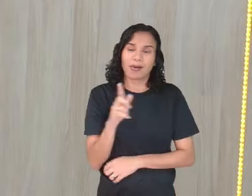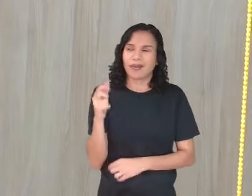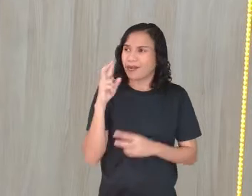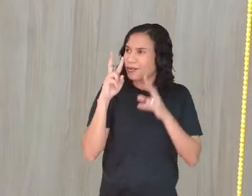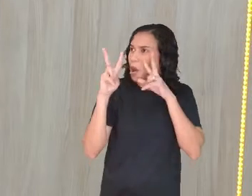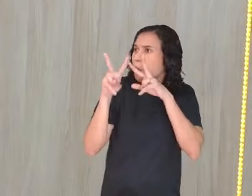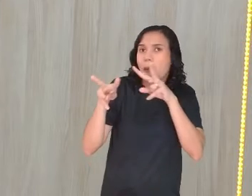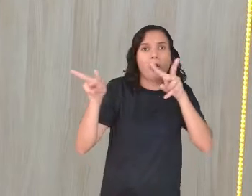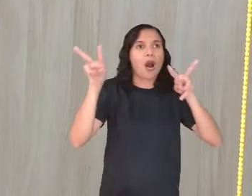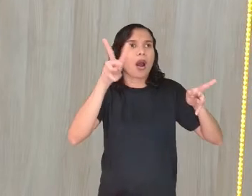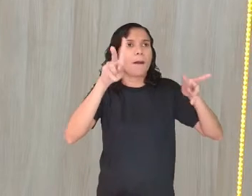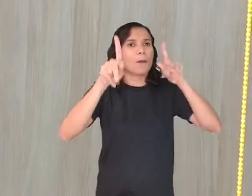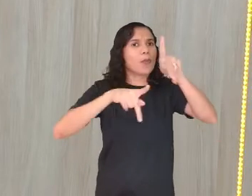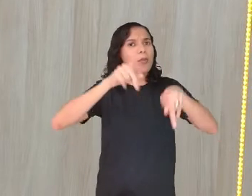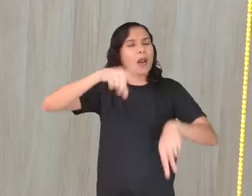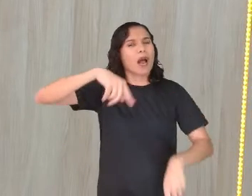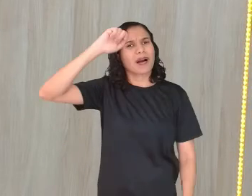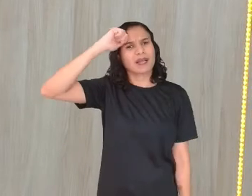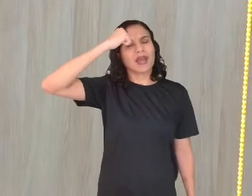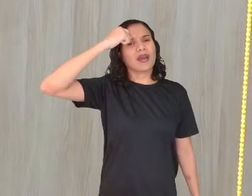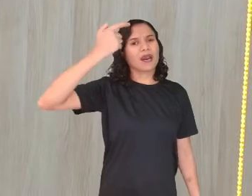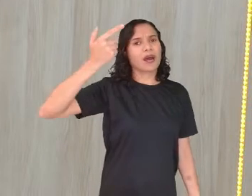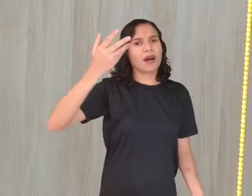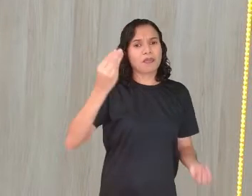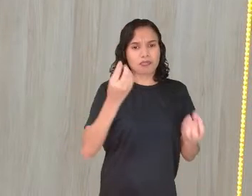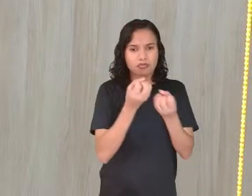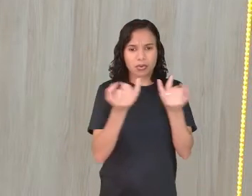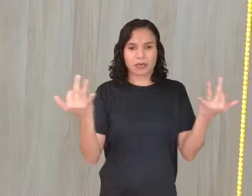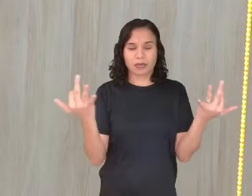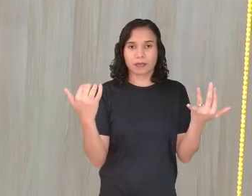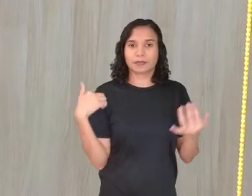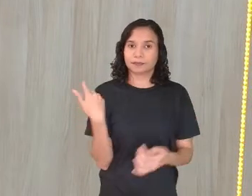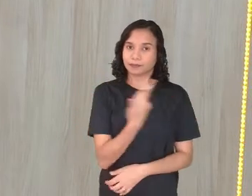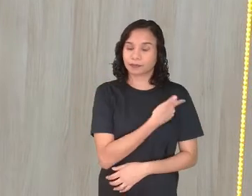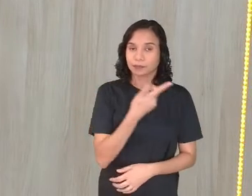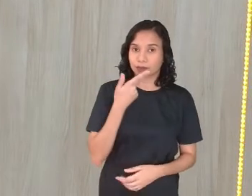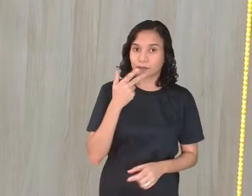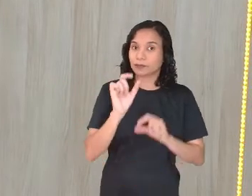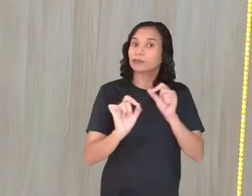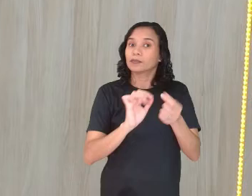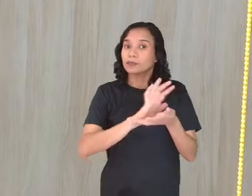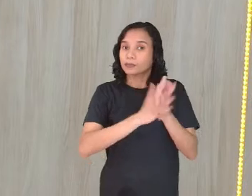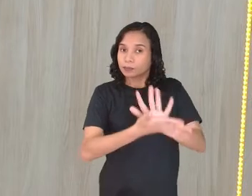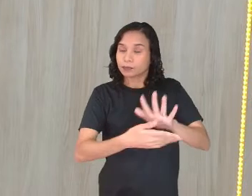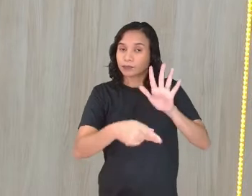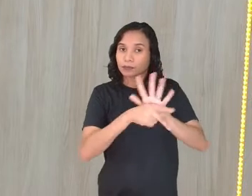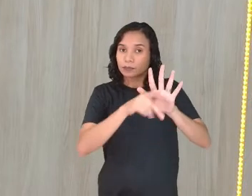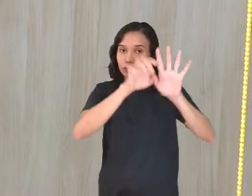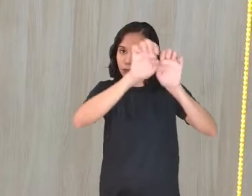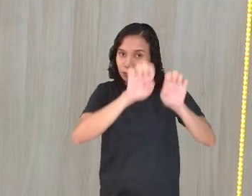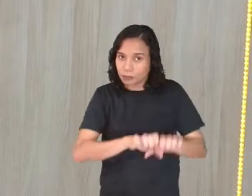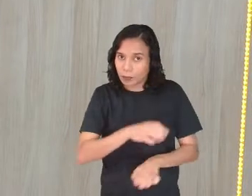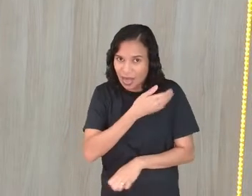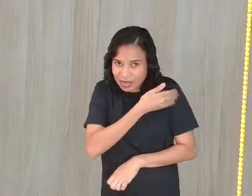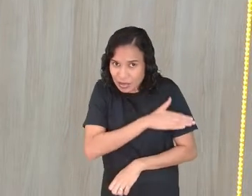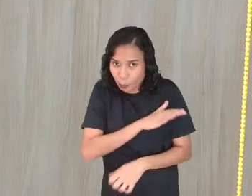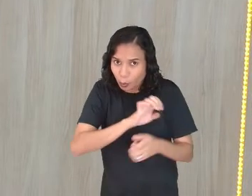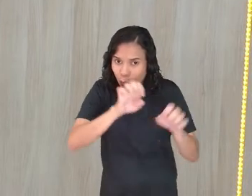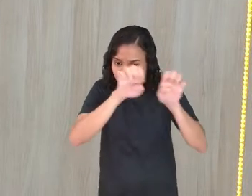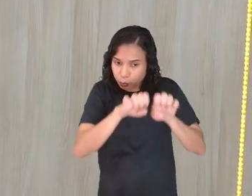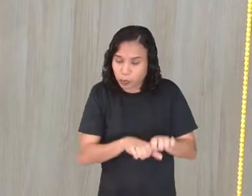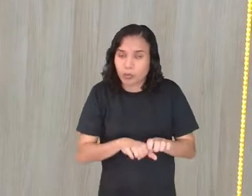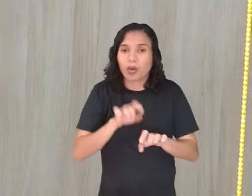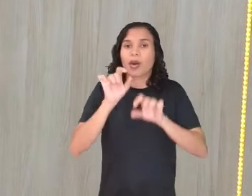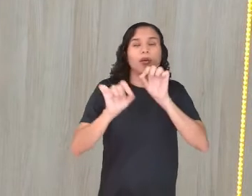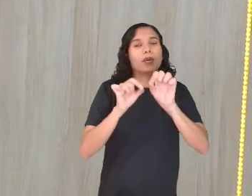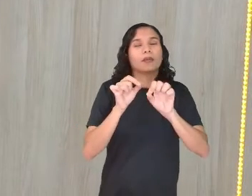parte dela, é negra, né? Só que quando a gente está falando desse racismo estrutural, por exemplo, a gente está falando justamente